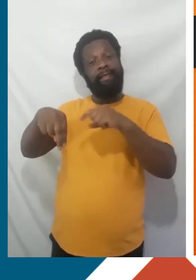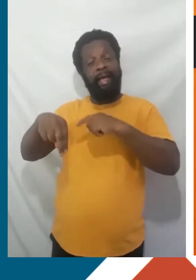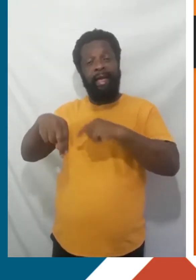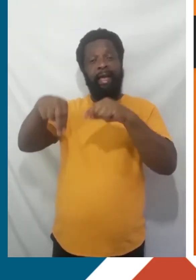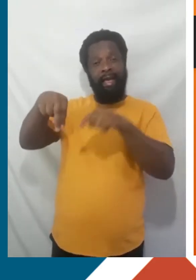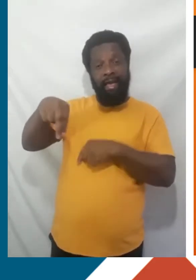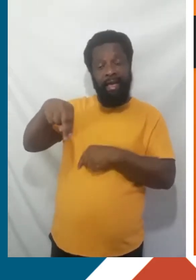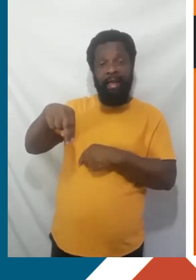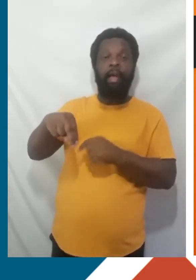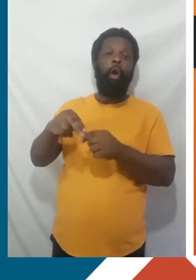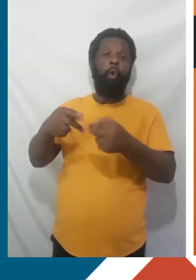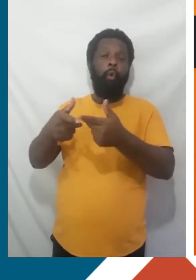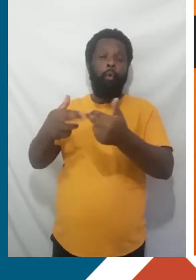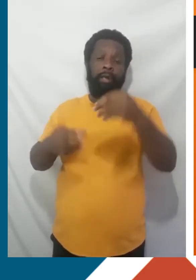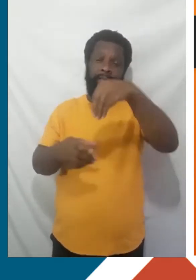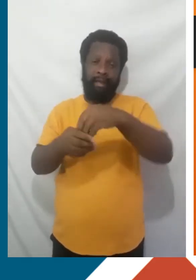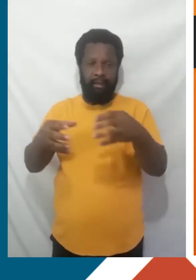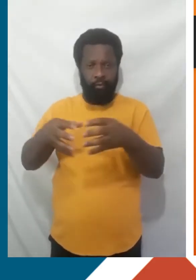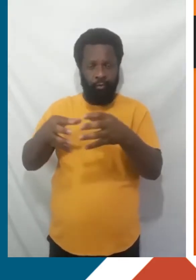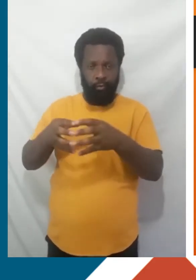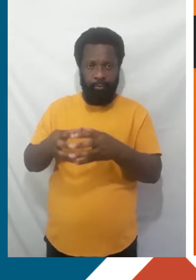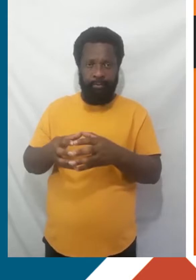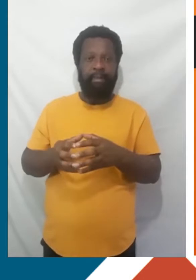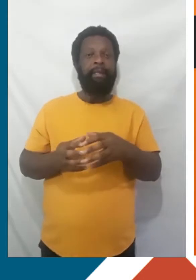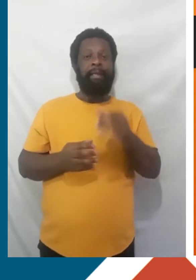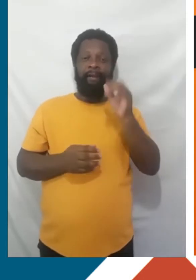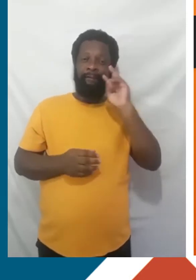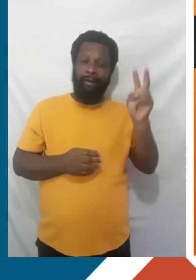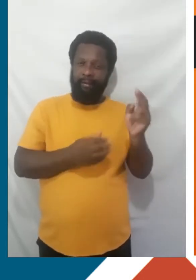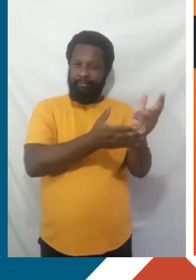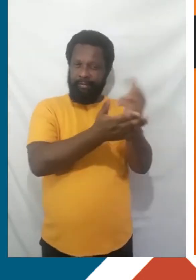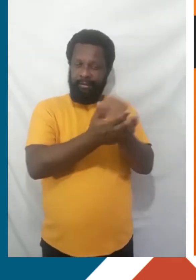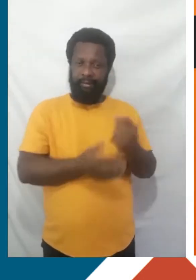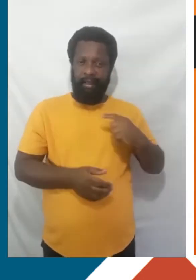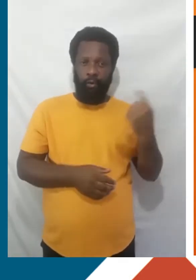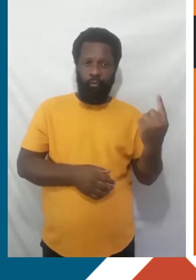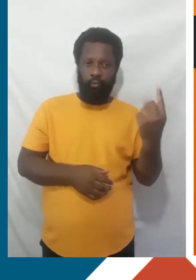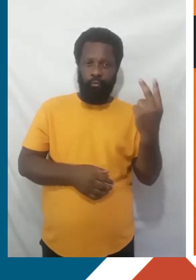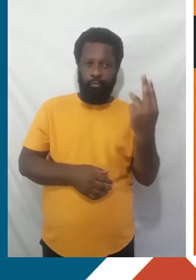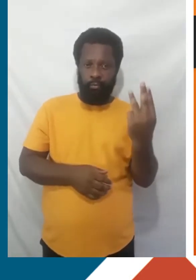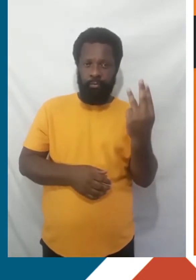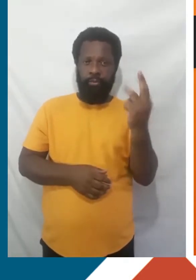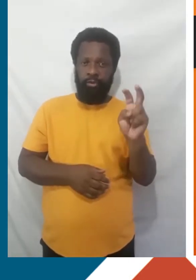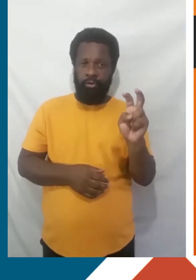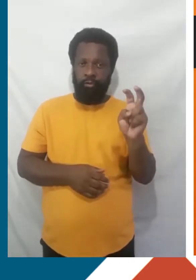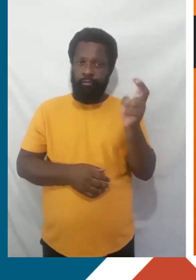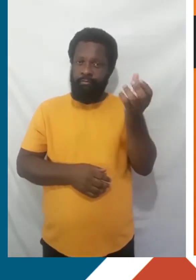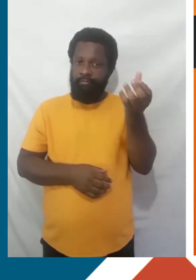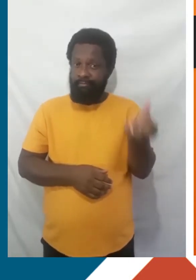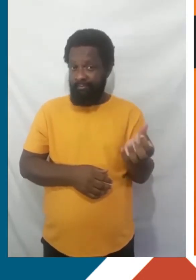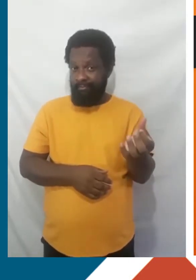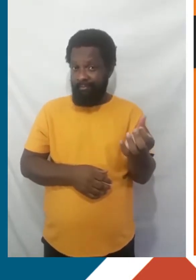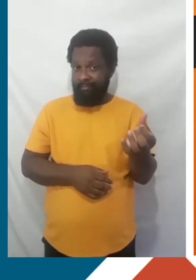que há n objetos naquele grupo. Então, nesse caso aqui, temos 1, 2, 3,